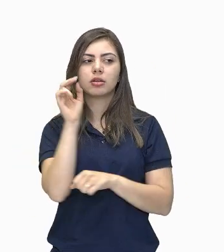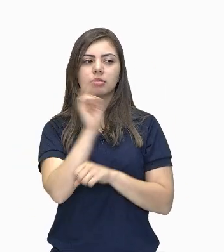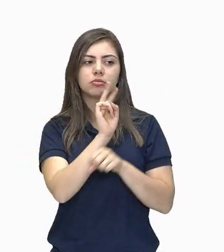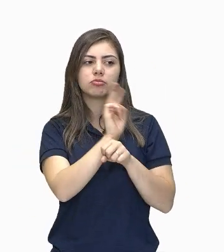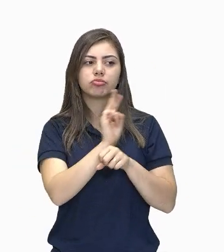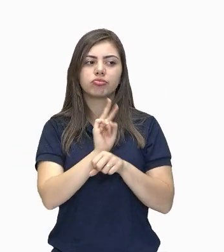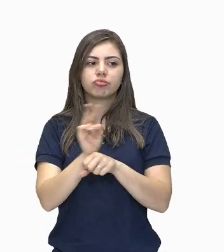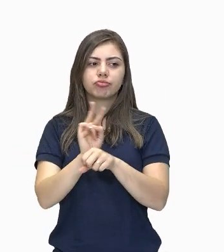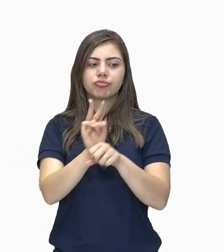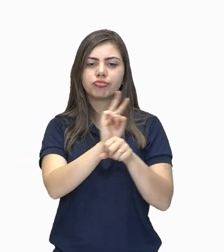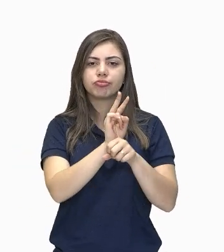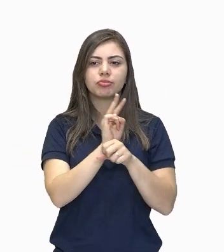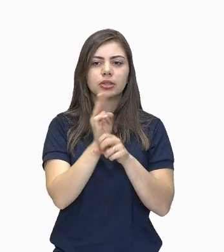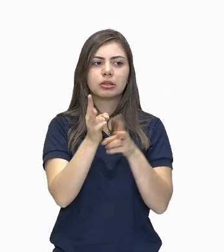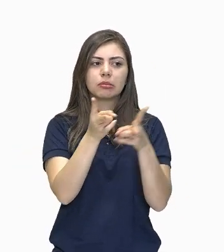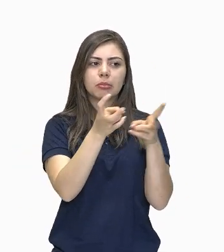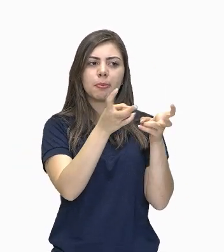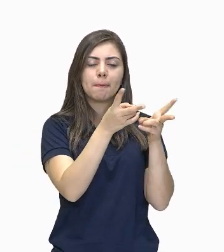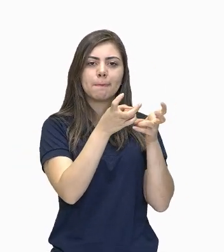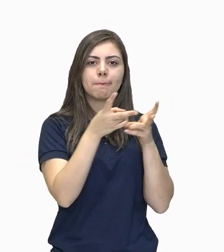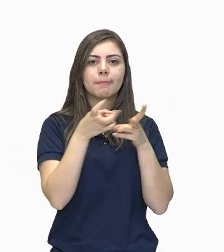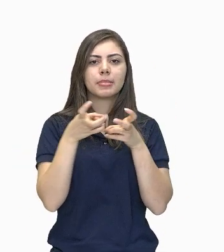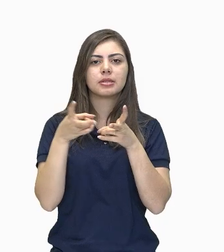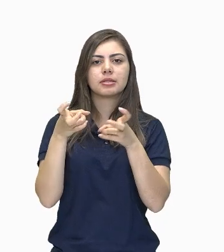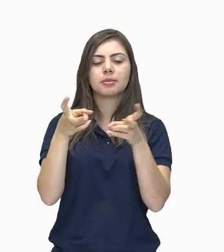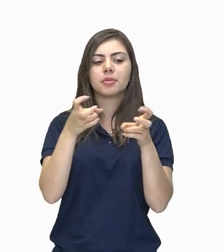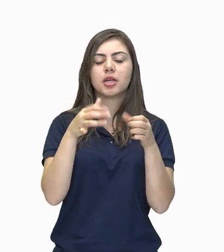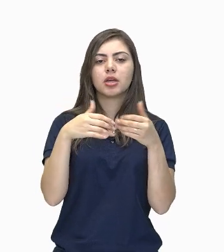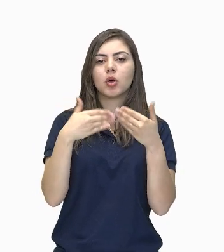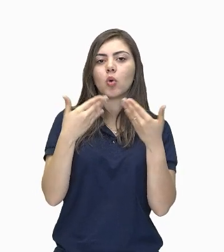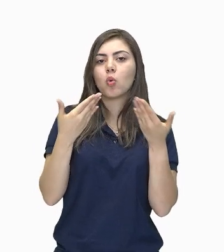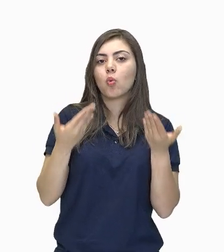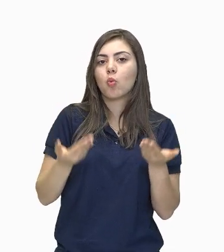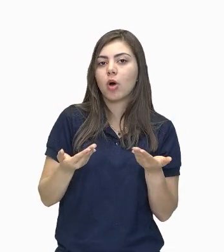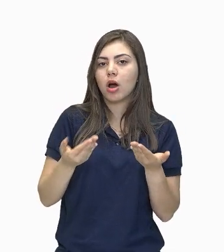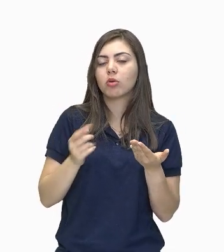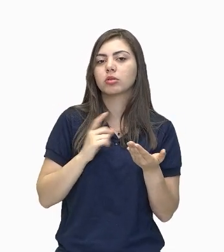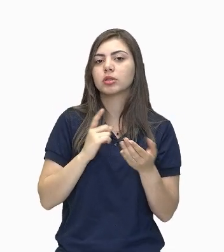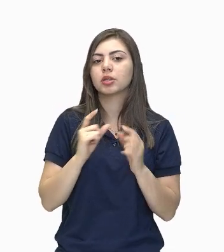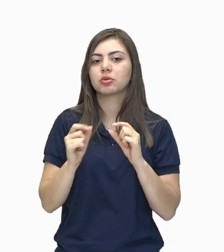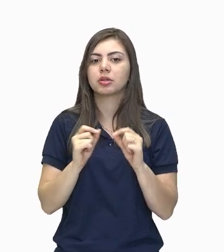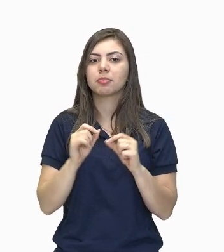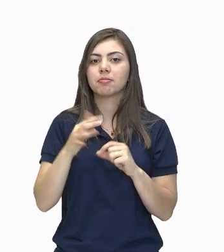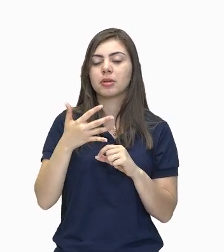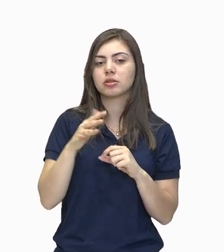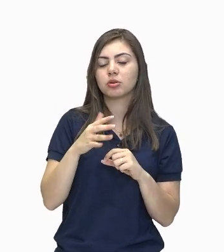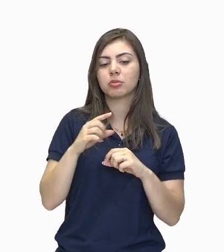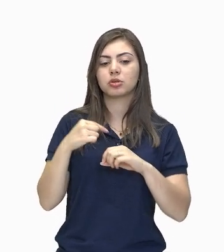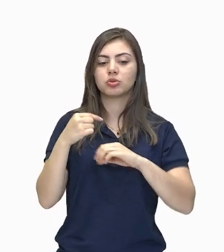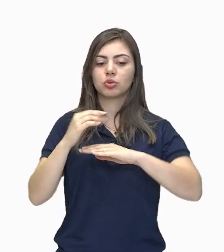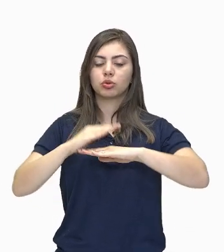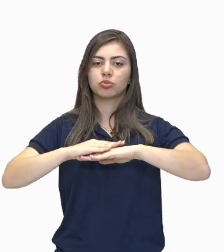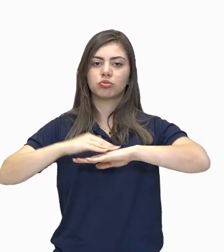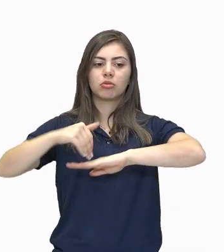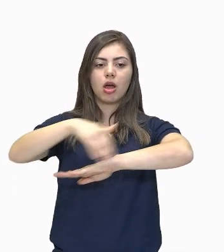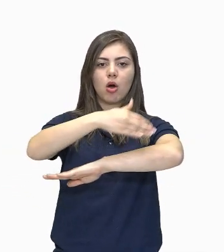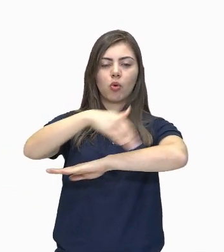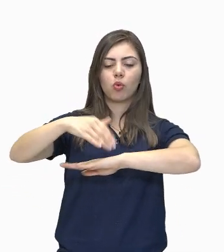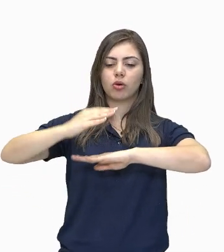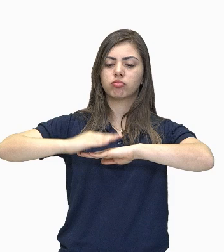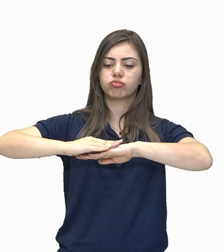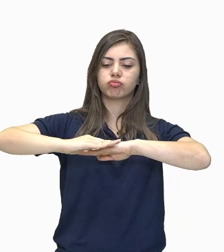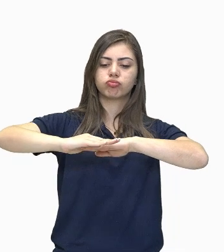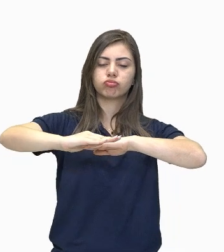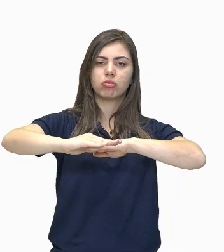vão observar, né, qual a faixa ali da avenida ou da rua onde as pessoas